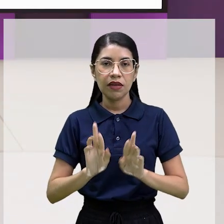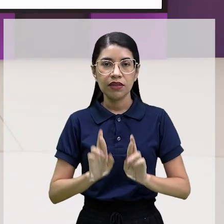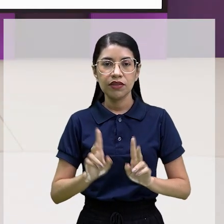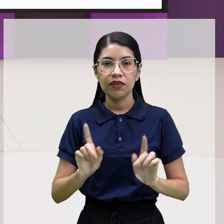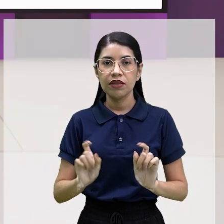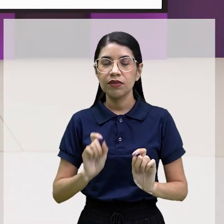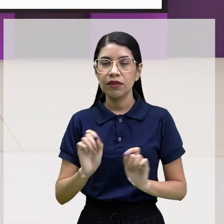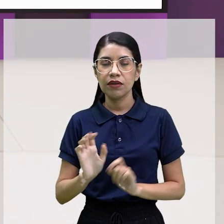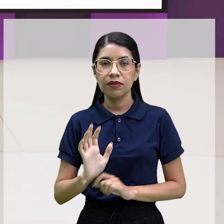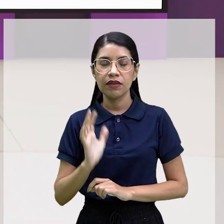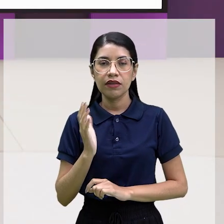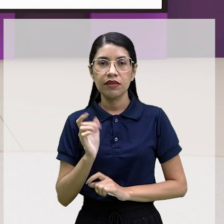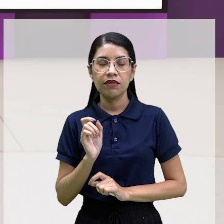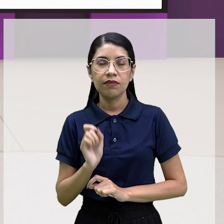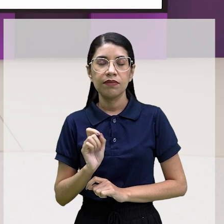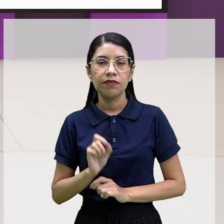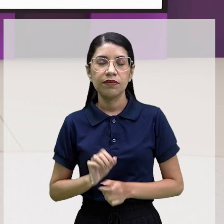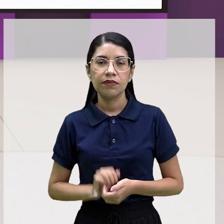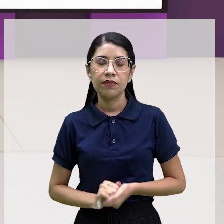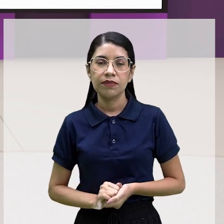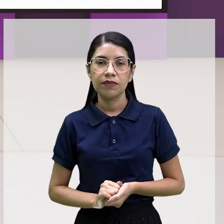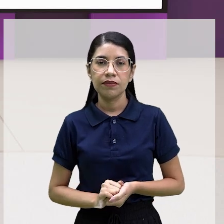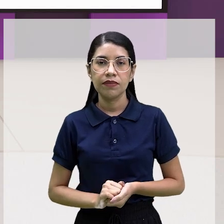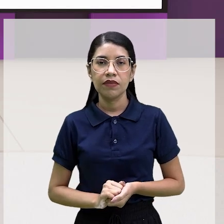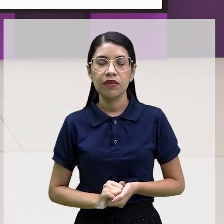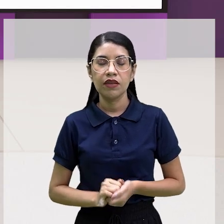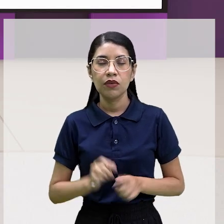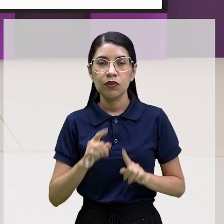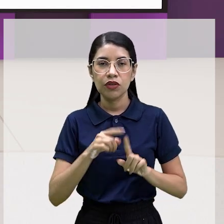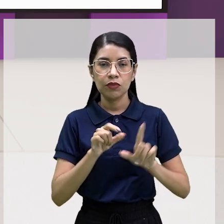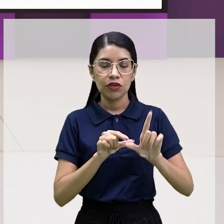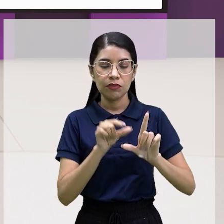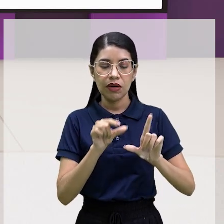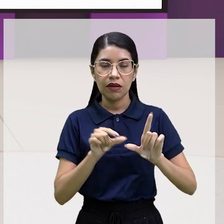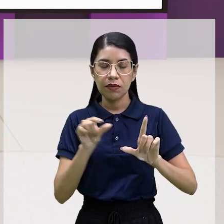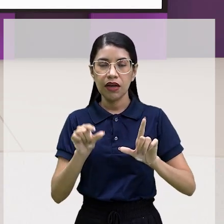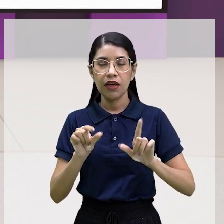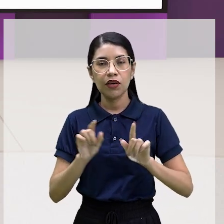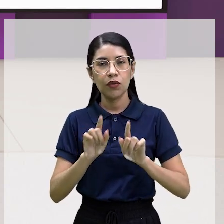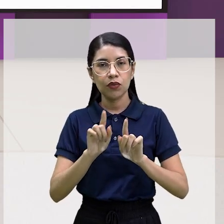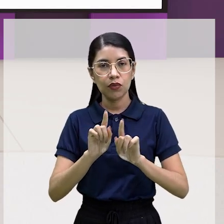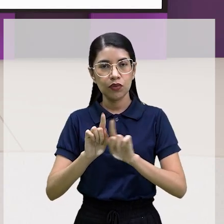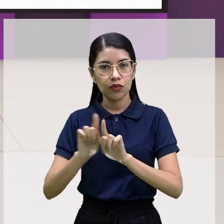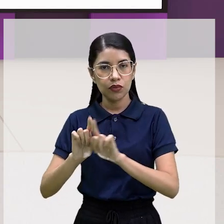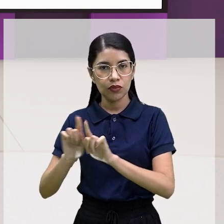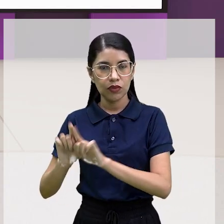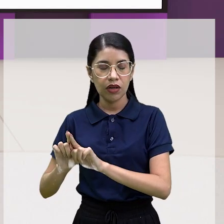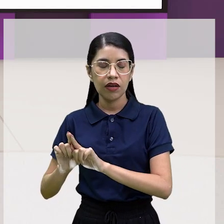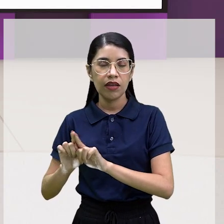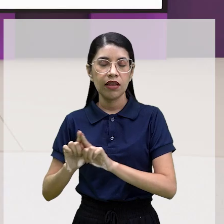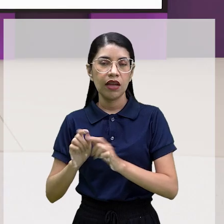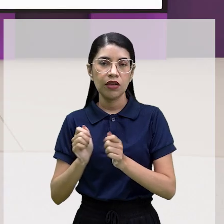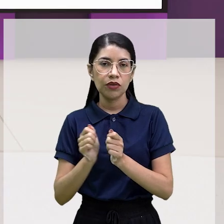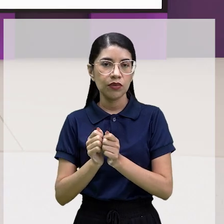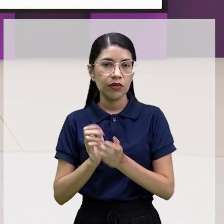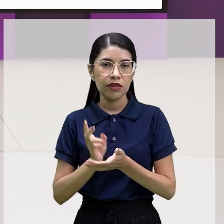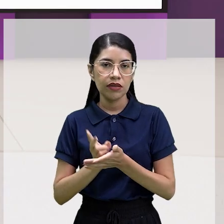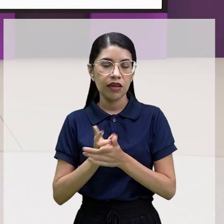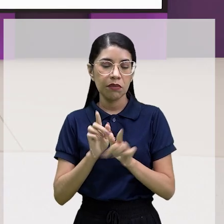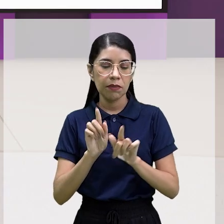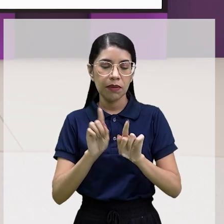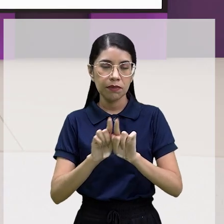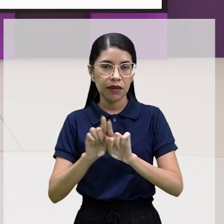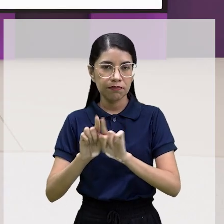diferença do histograma para o gráfico de barras é o que eu acabei de comentar. As barras vão estar sempre